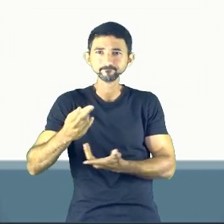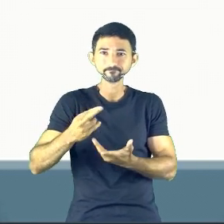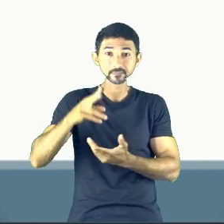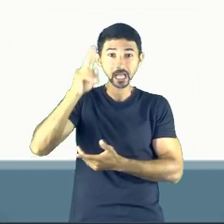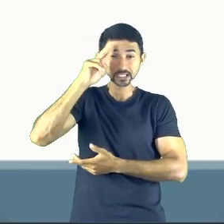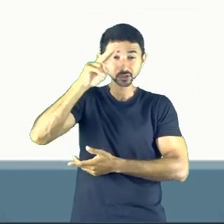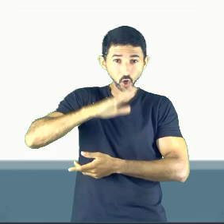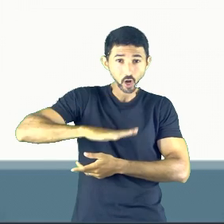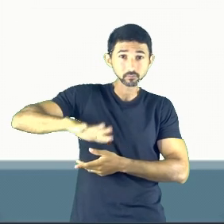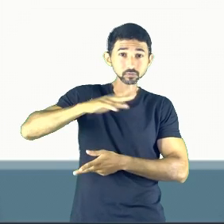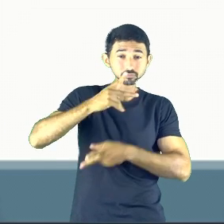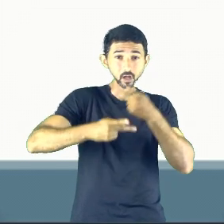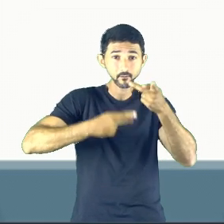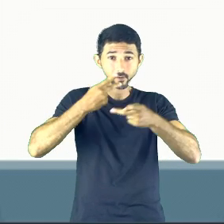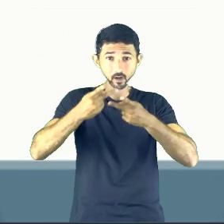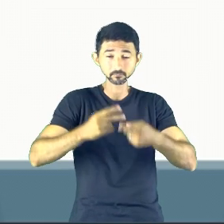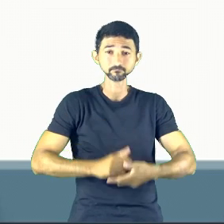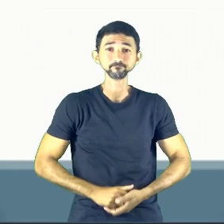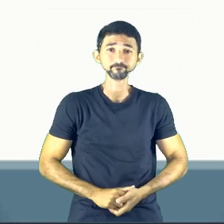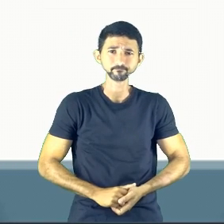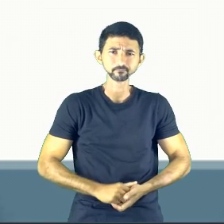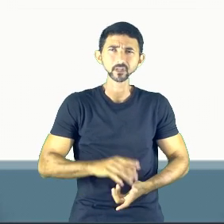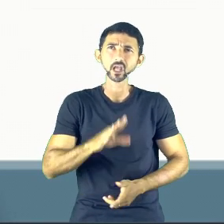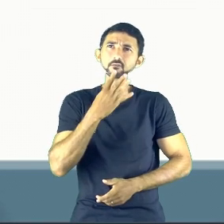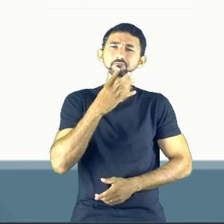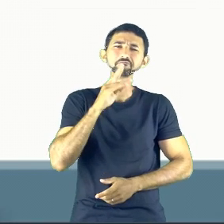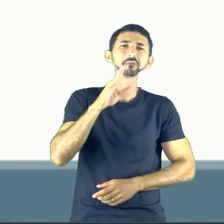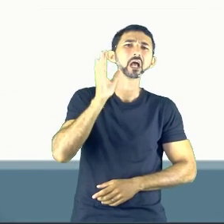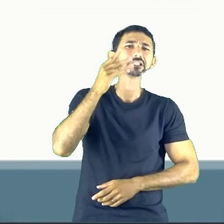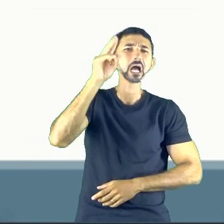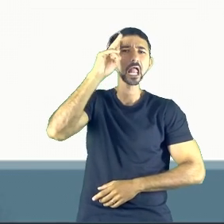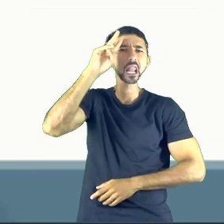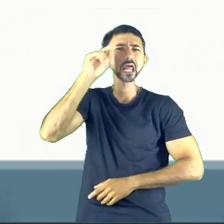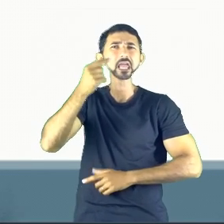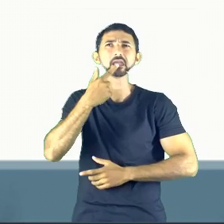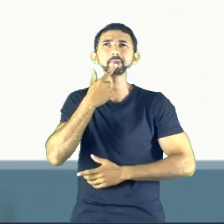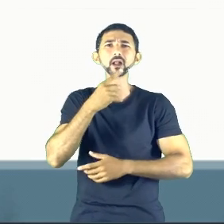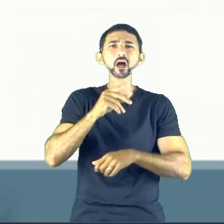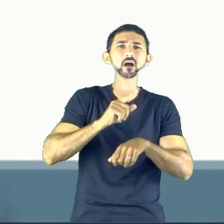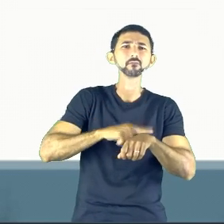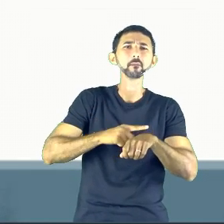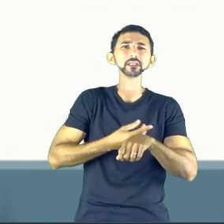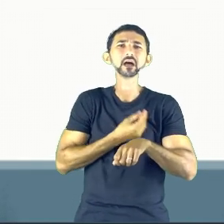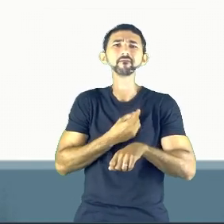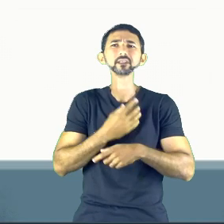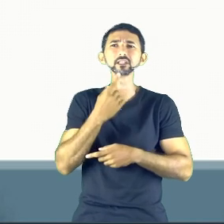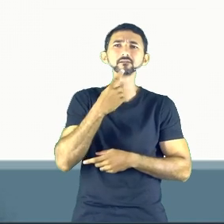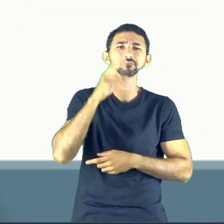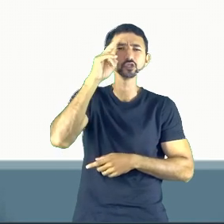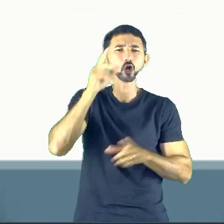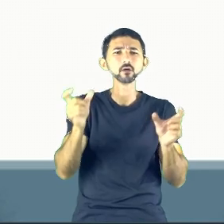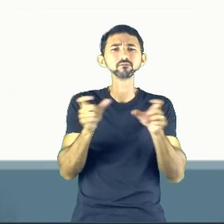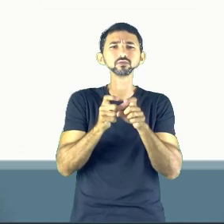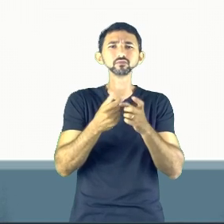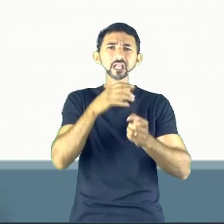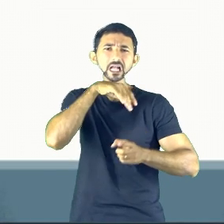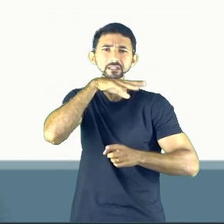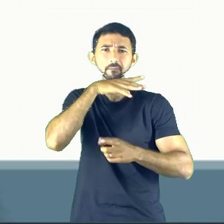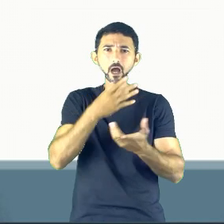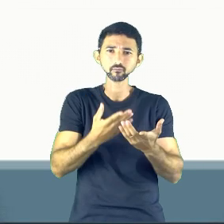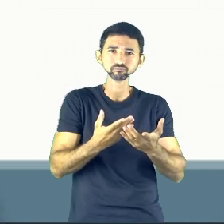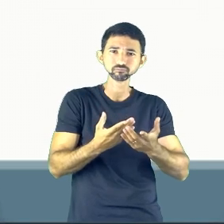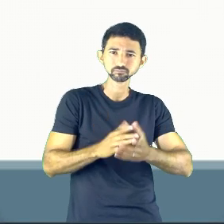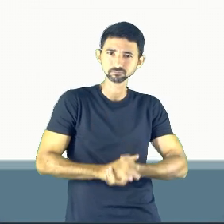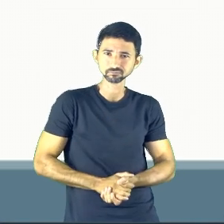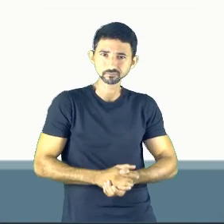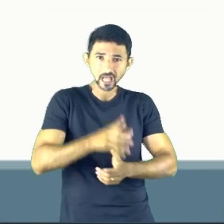significa história, jogo, narrativa. Quem não se lembra de ter ouvido em algum momento histórias curtas com personagens que